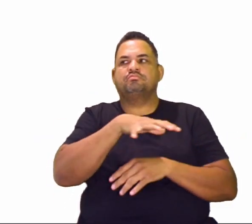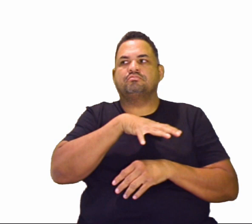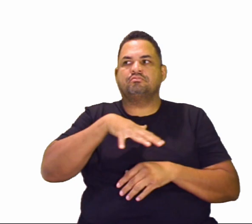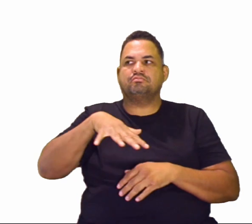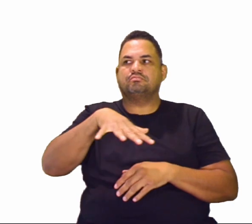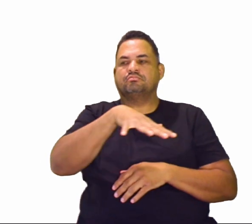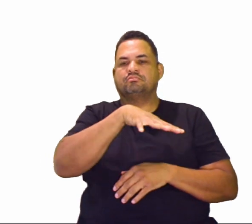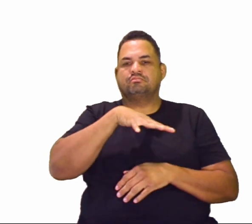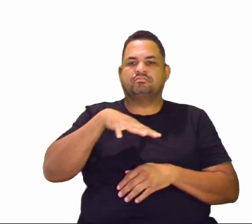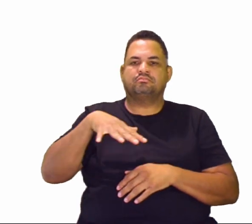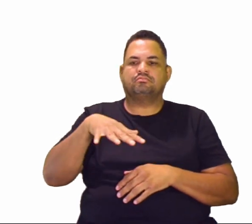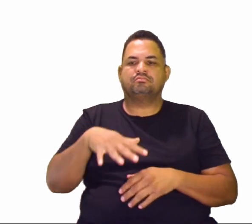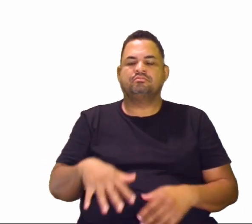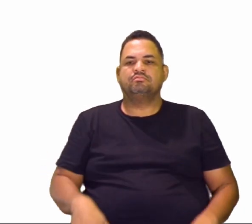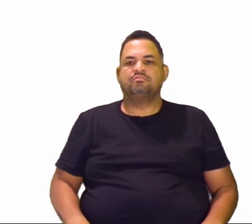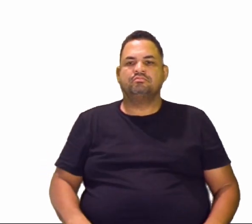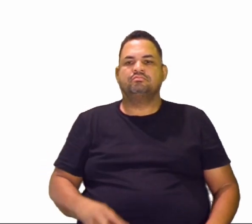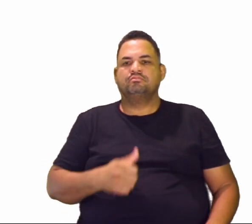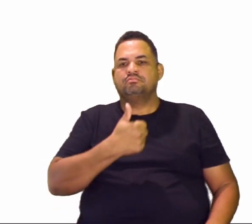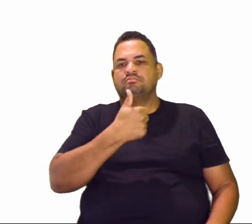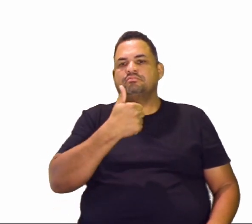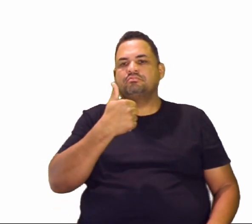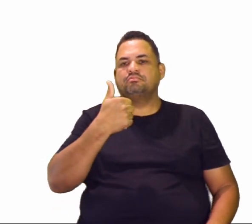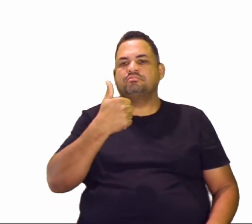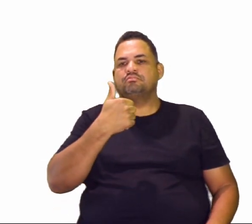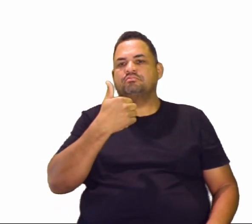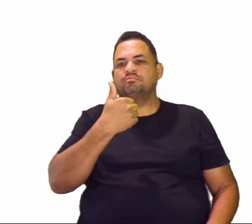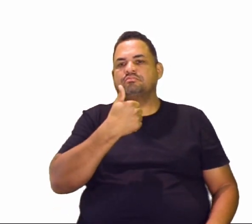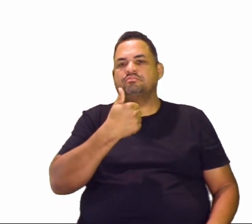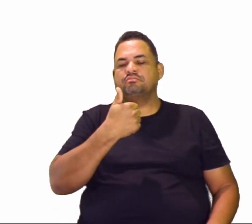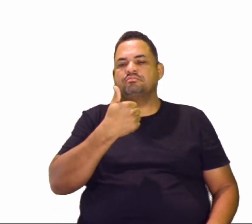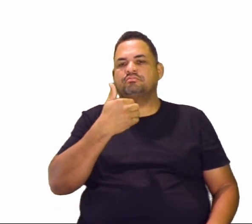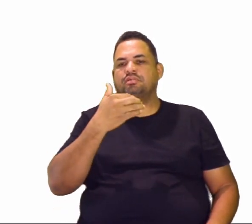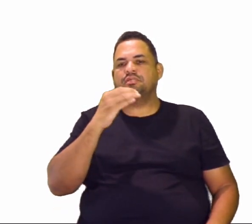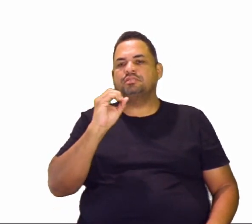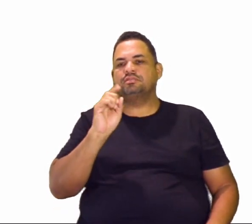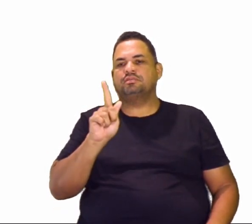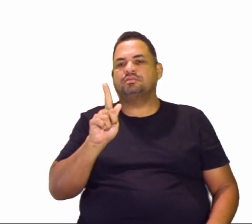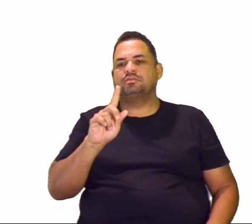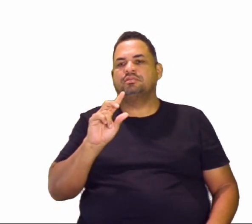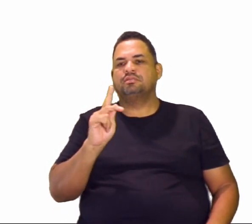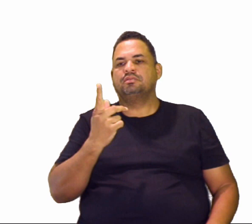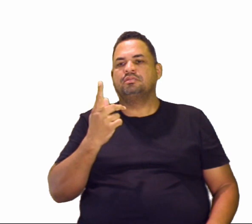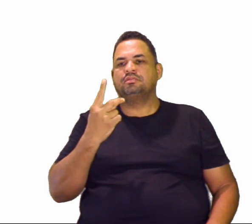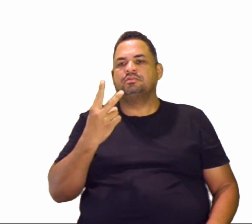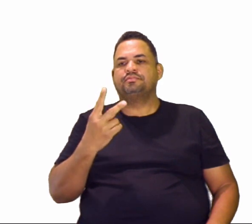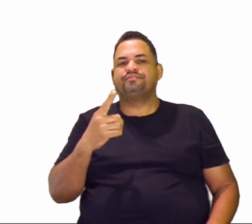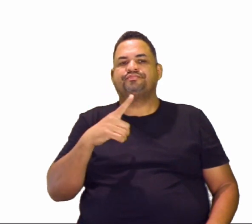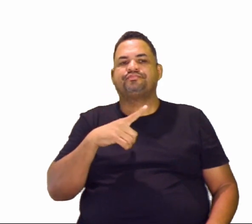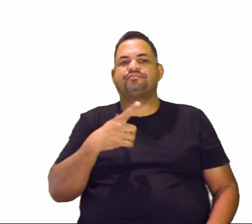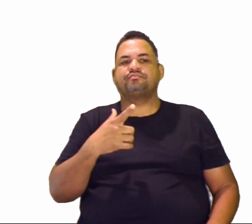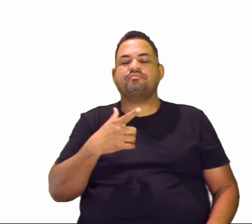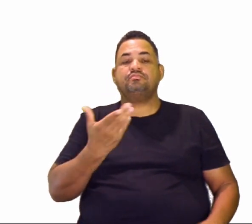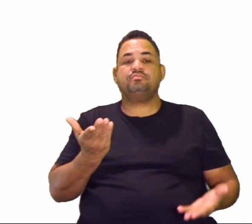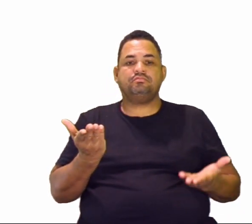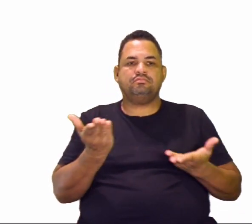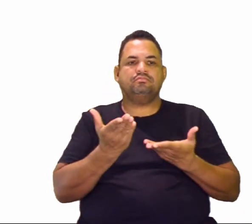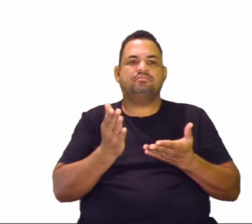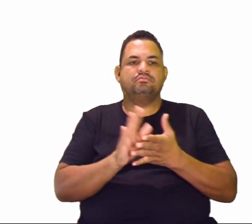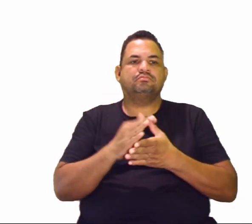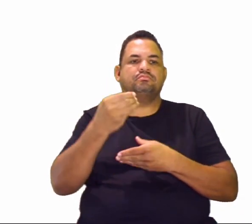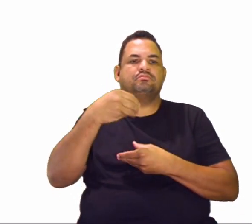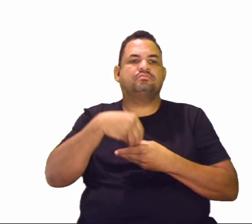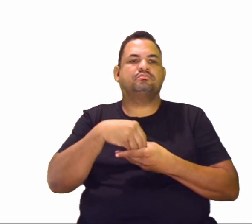ocupado por 10 gramas de hidrogênio, desde que o mesmo esteja